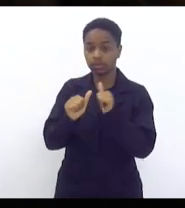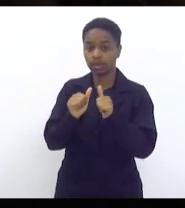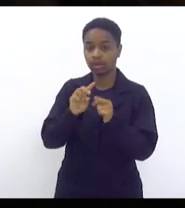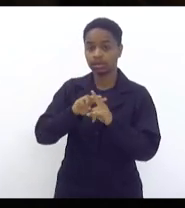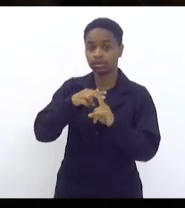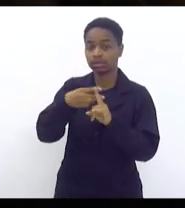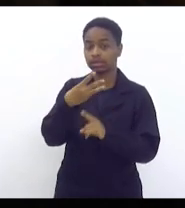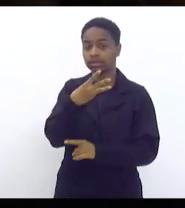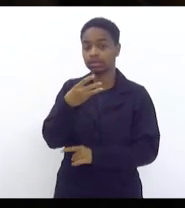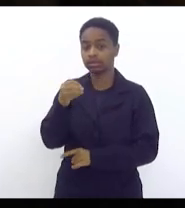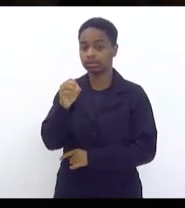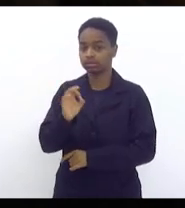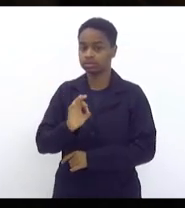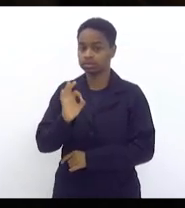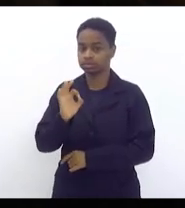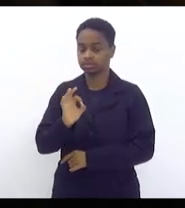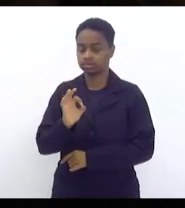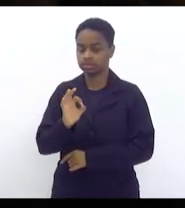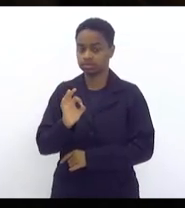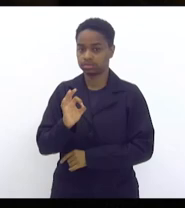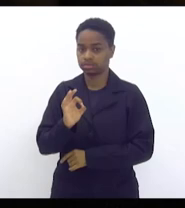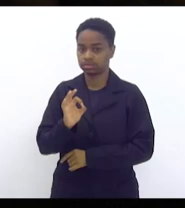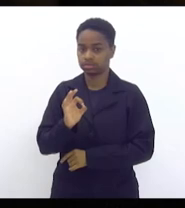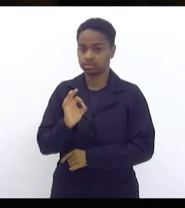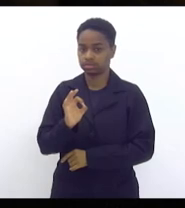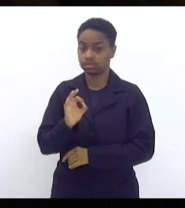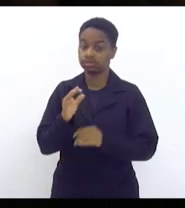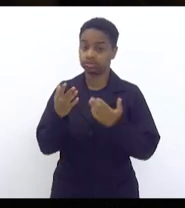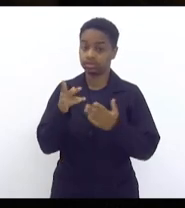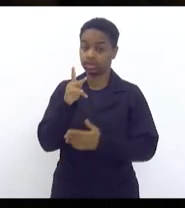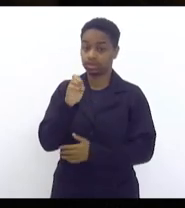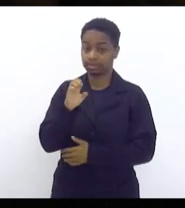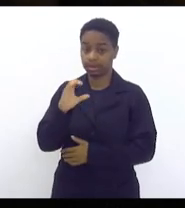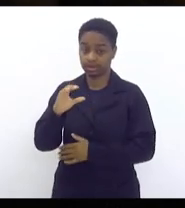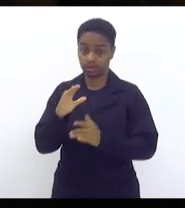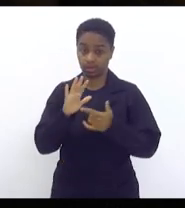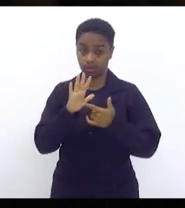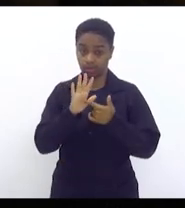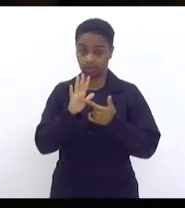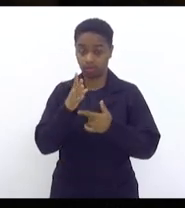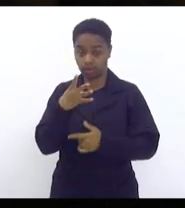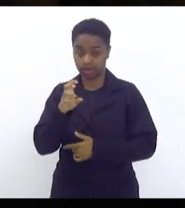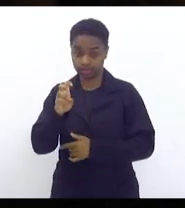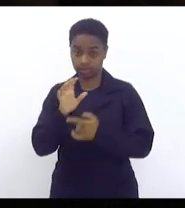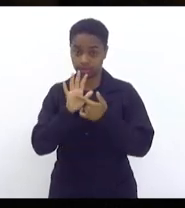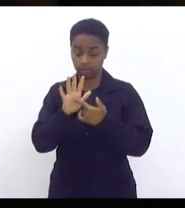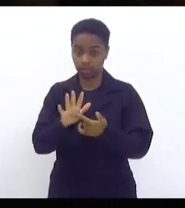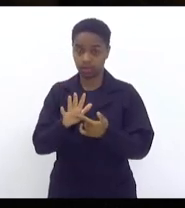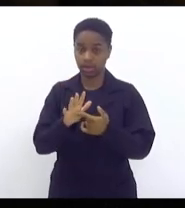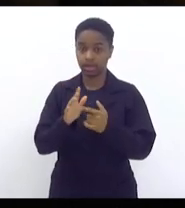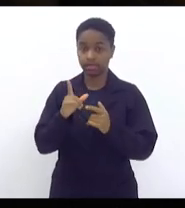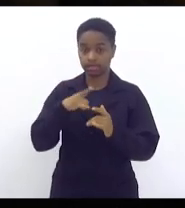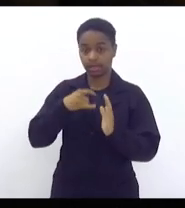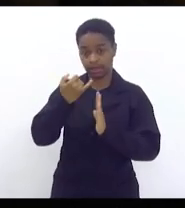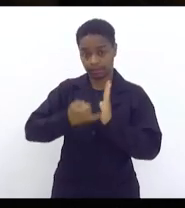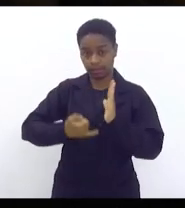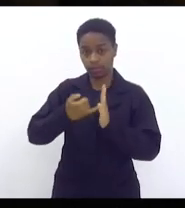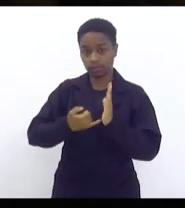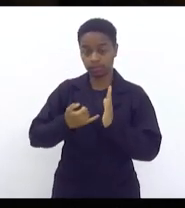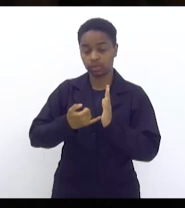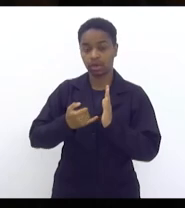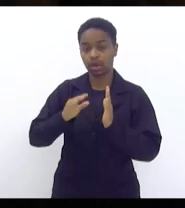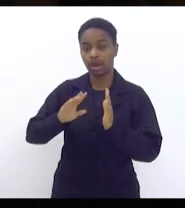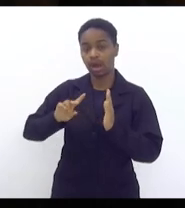30%, quando na própria PEC 45, esse imposto seletivo, está lá claro, escrito, vai passar para a